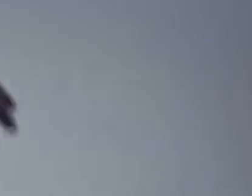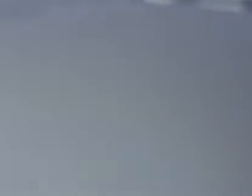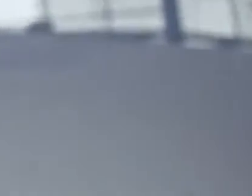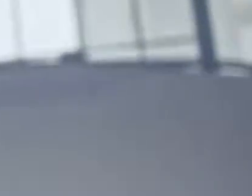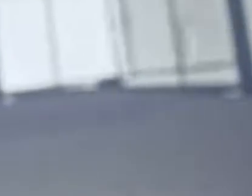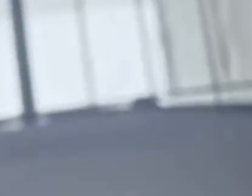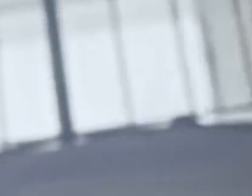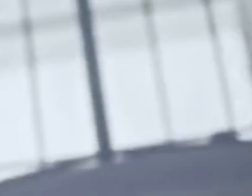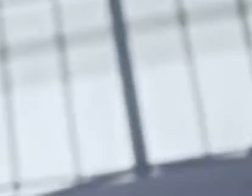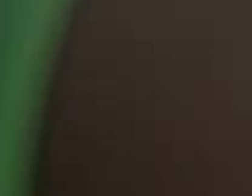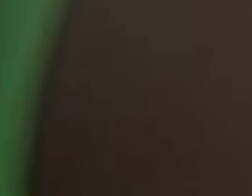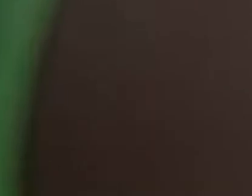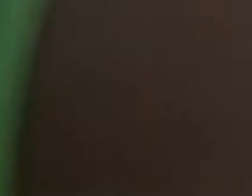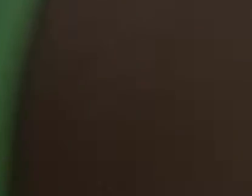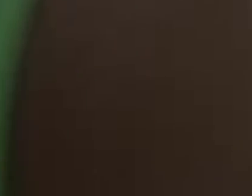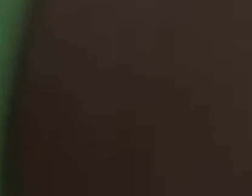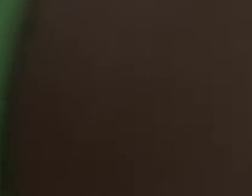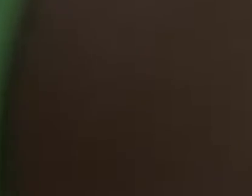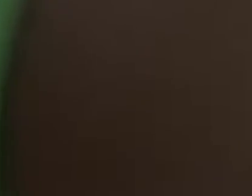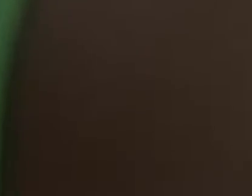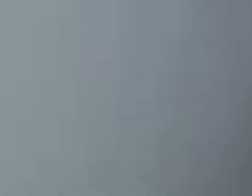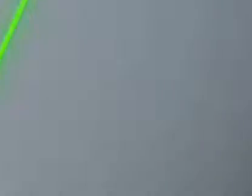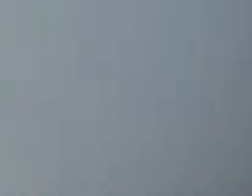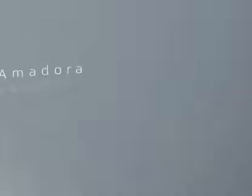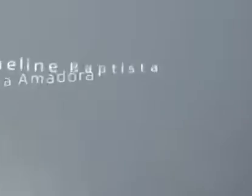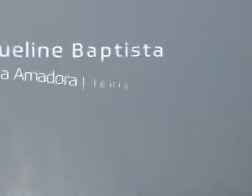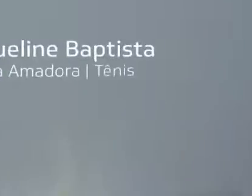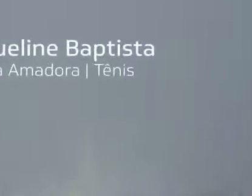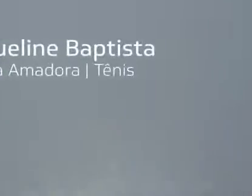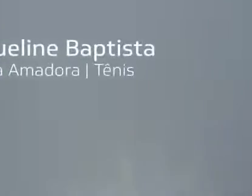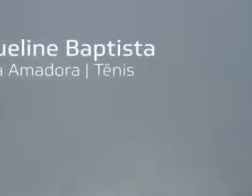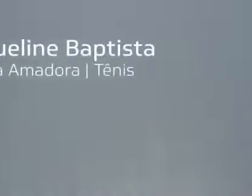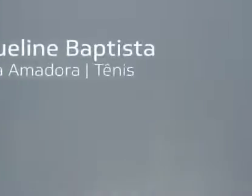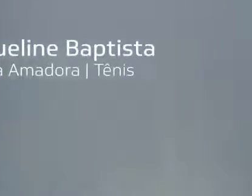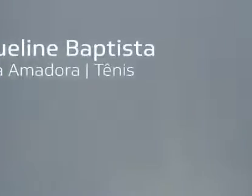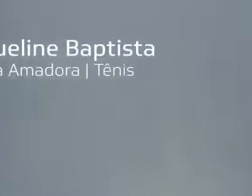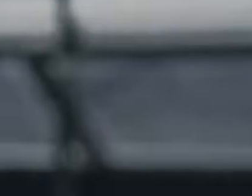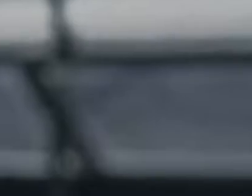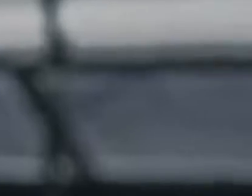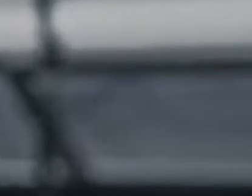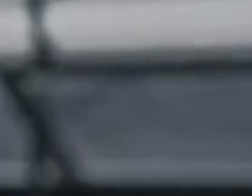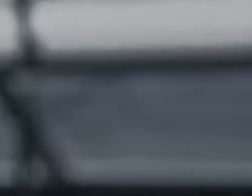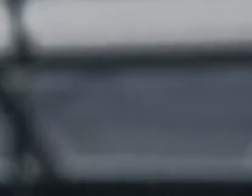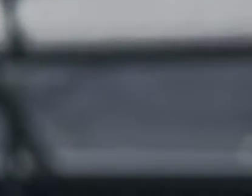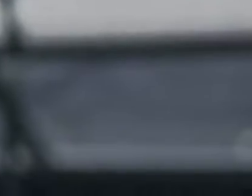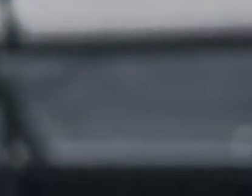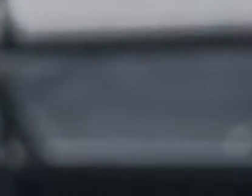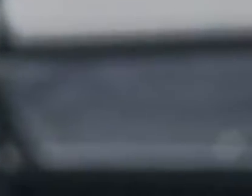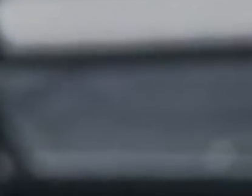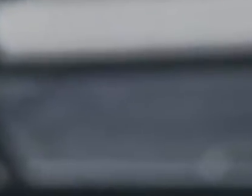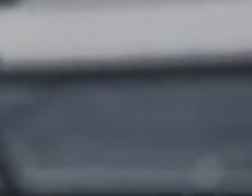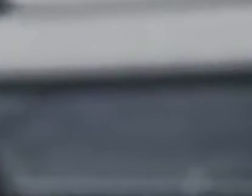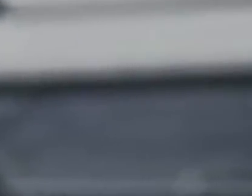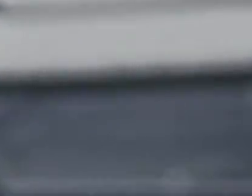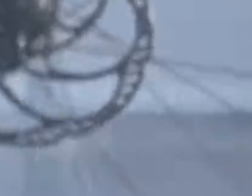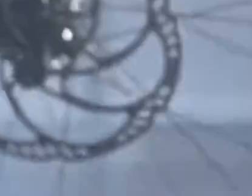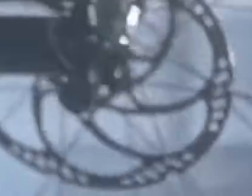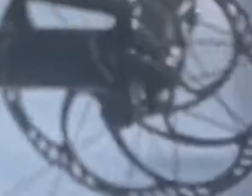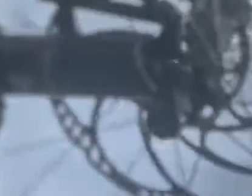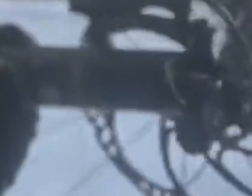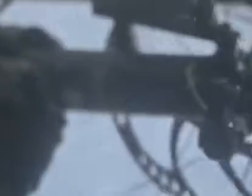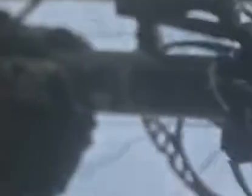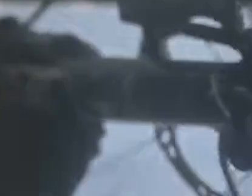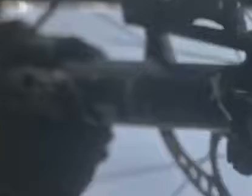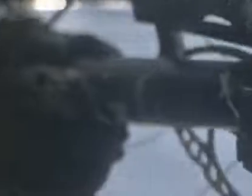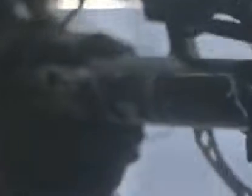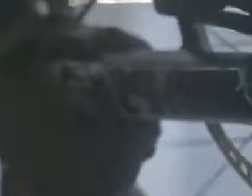grande grupo, capaz de levar seu corpo a um novo patamar, conectá-lo com seu verdadeiro potencial e